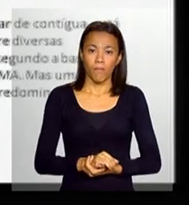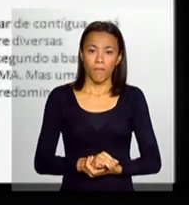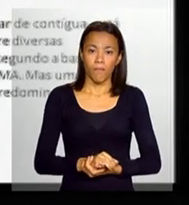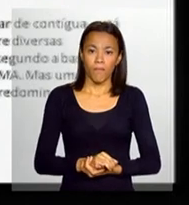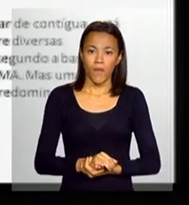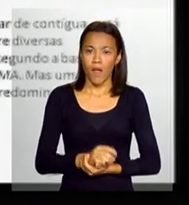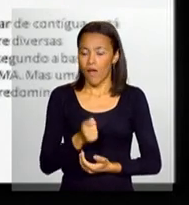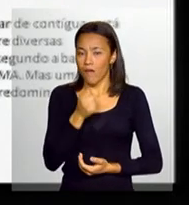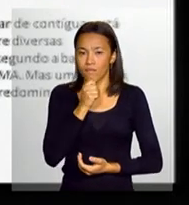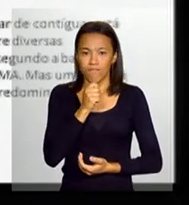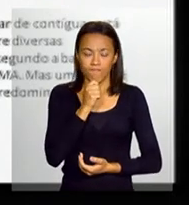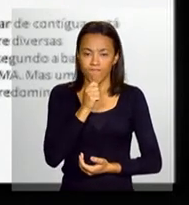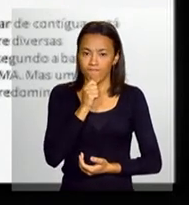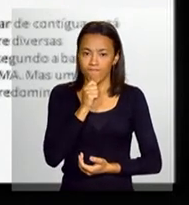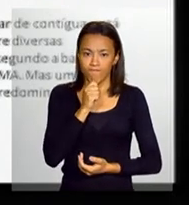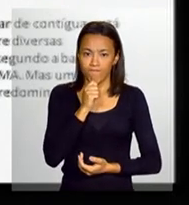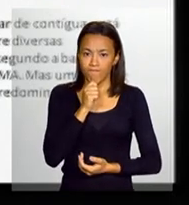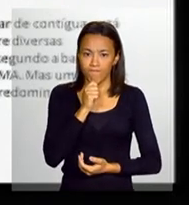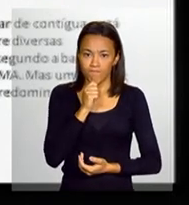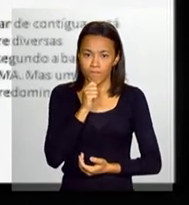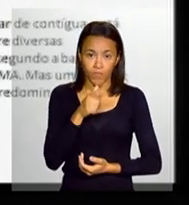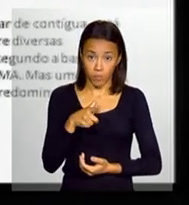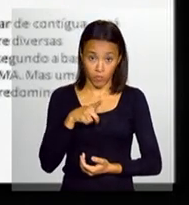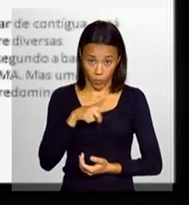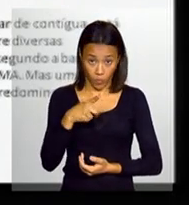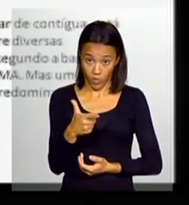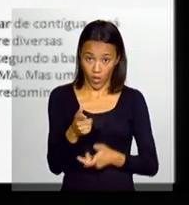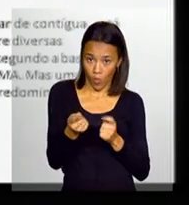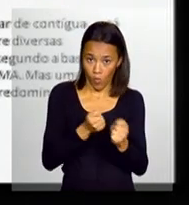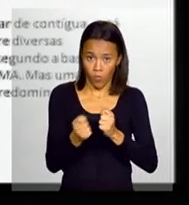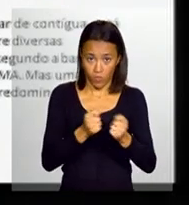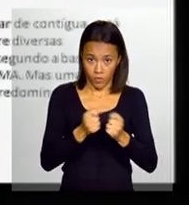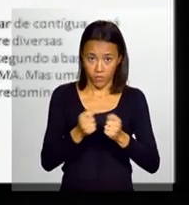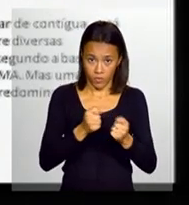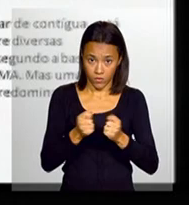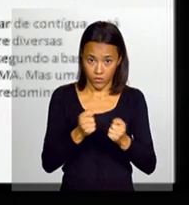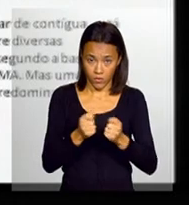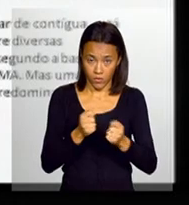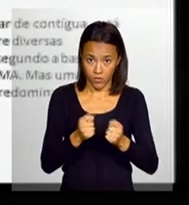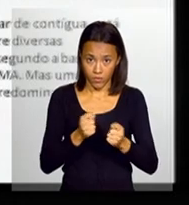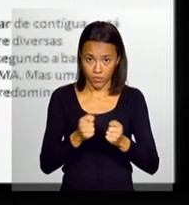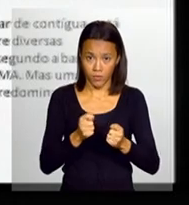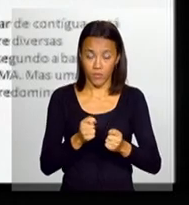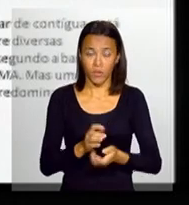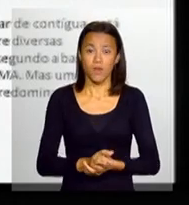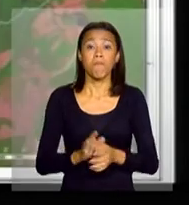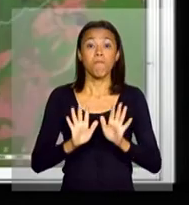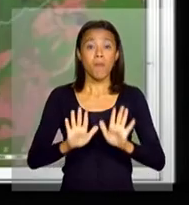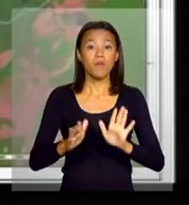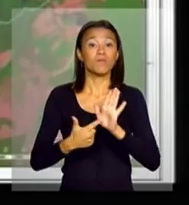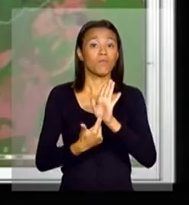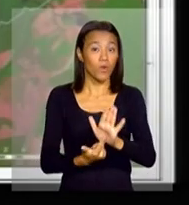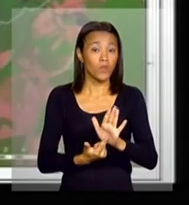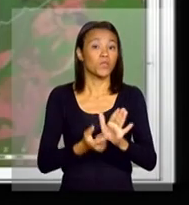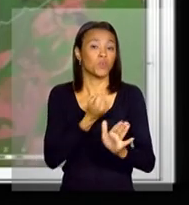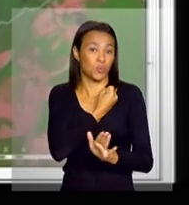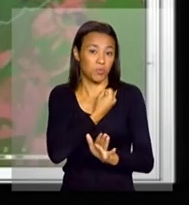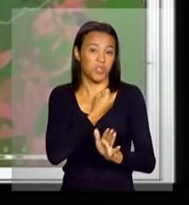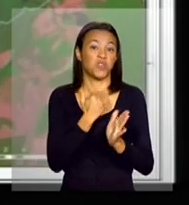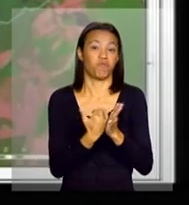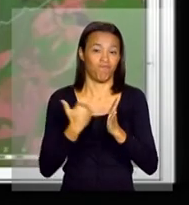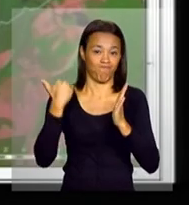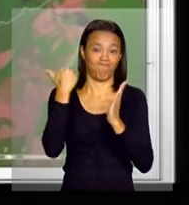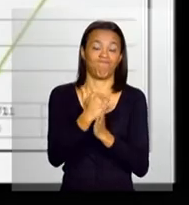ainda não está no sob controle, né? E não consta, inclusive, dos números, mas mostra que houve um aumento.